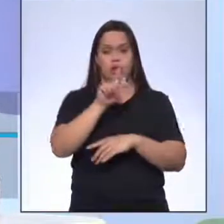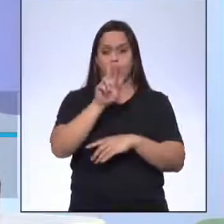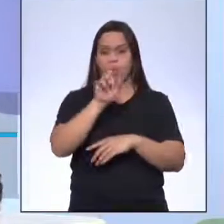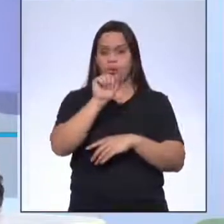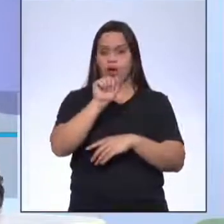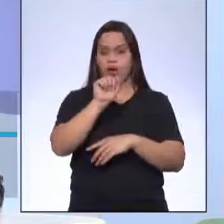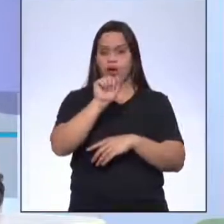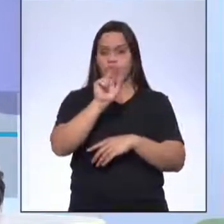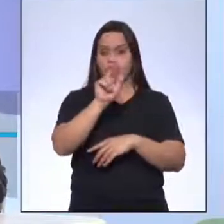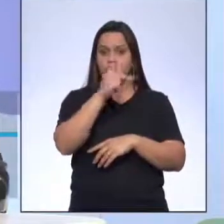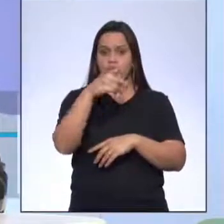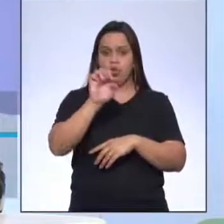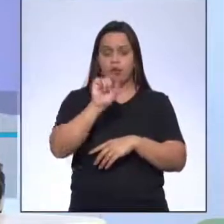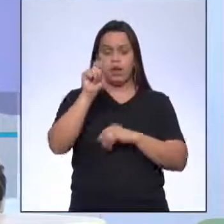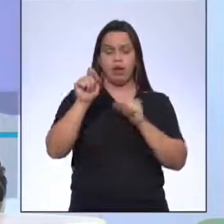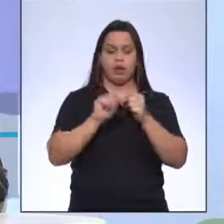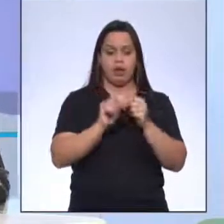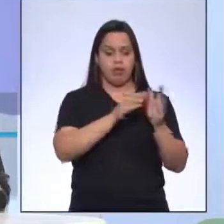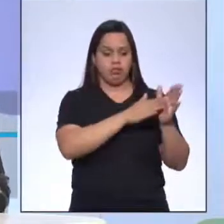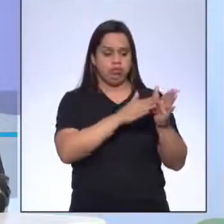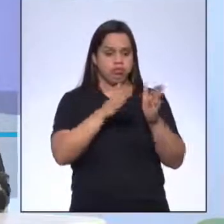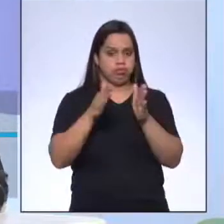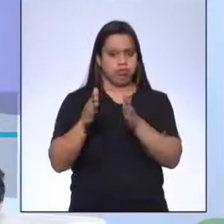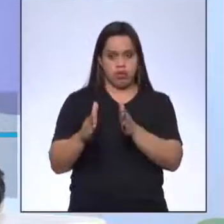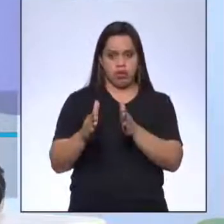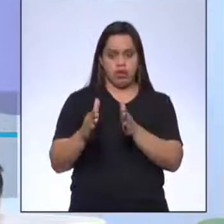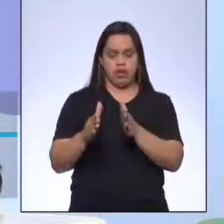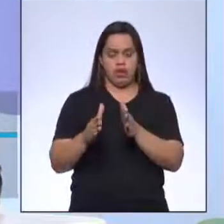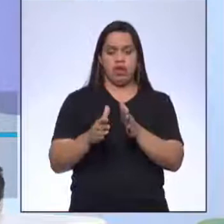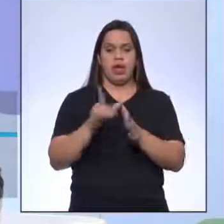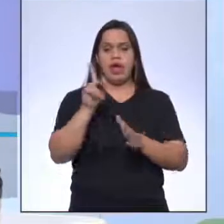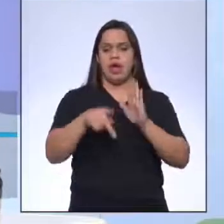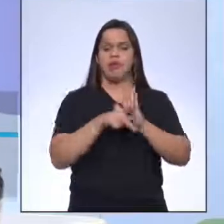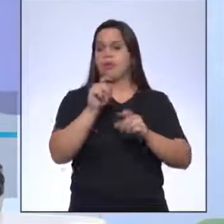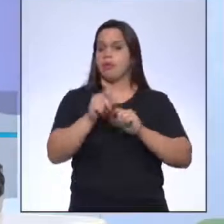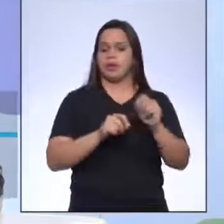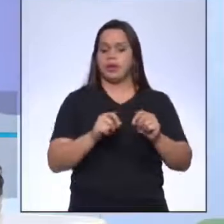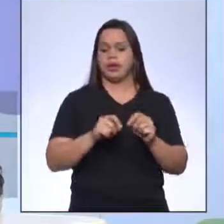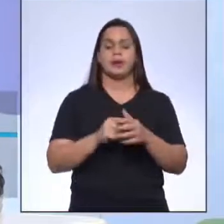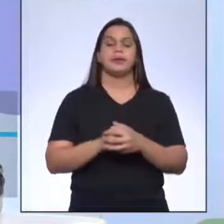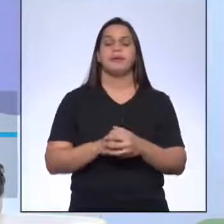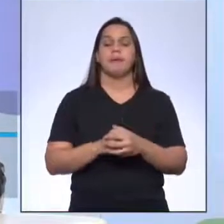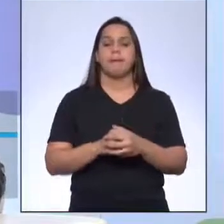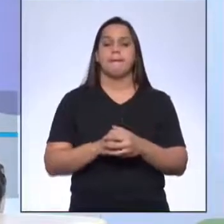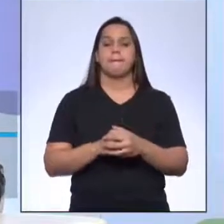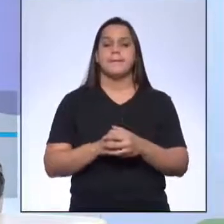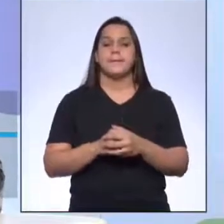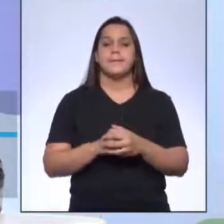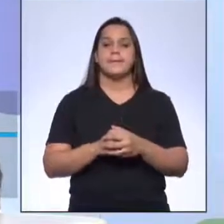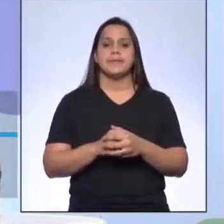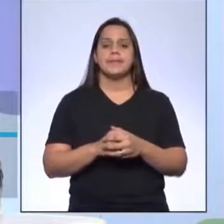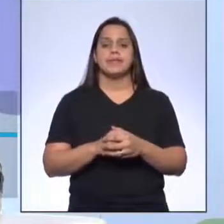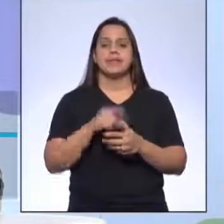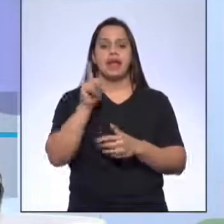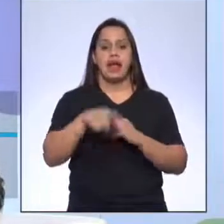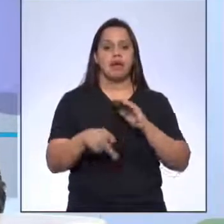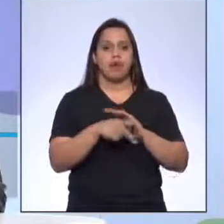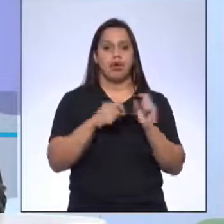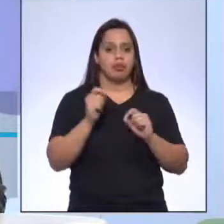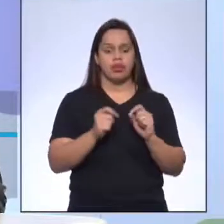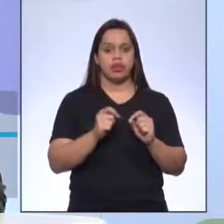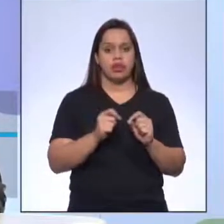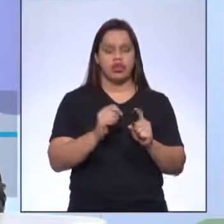de passagem. Né? É uma dança que faz analogia à questão do ritual de culto